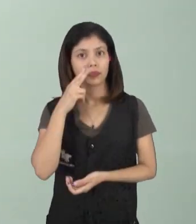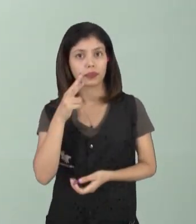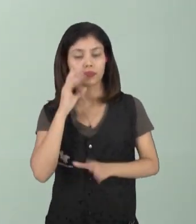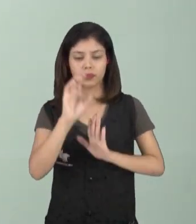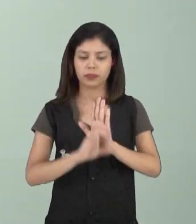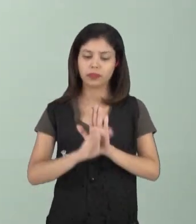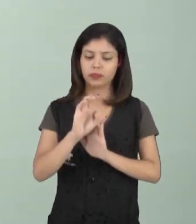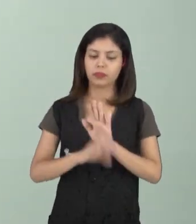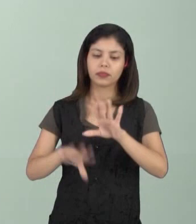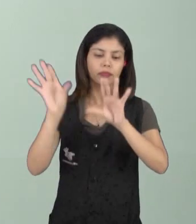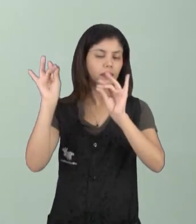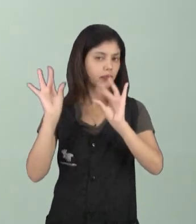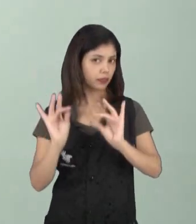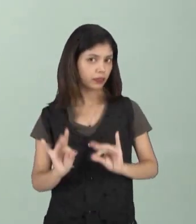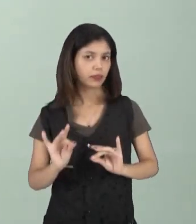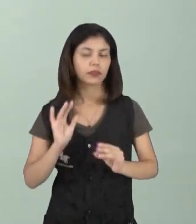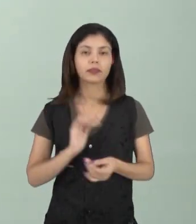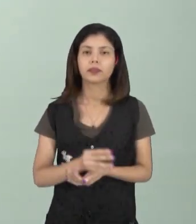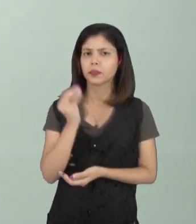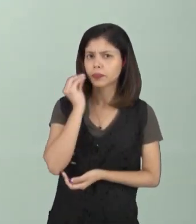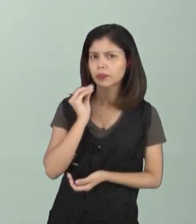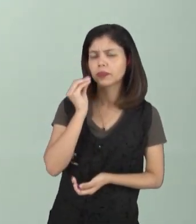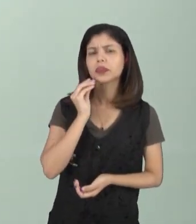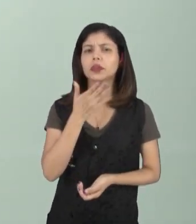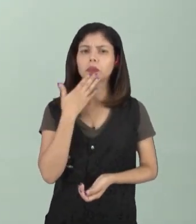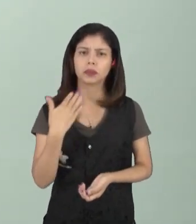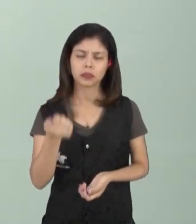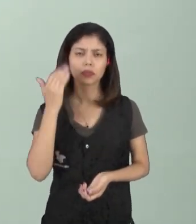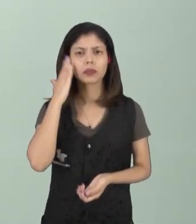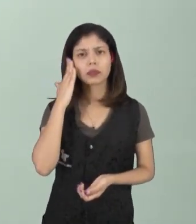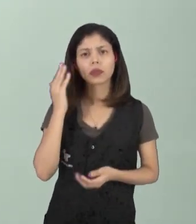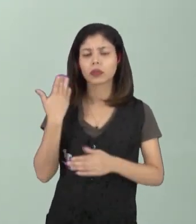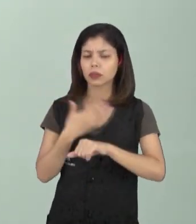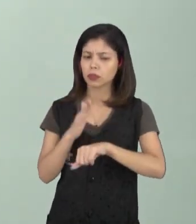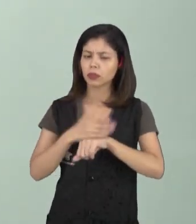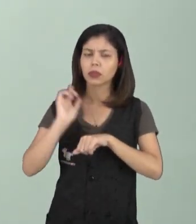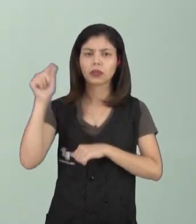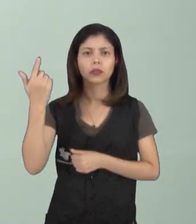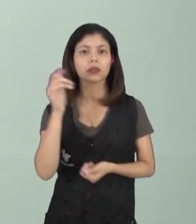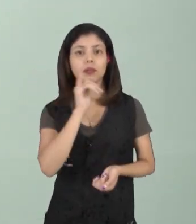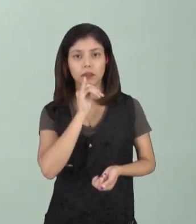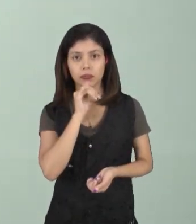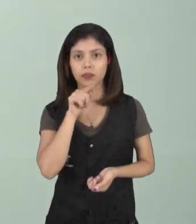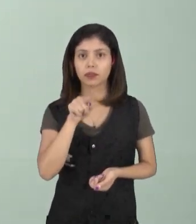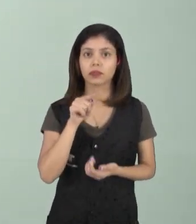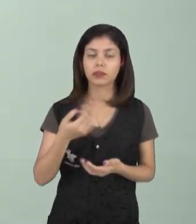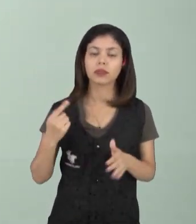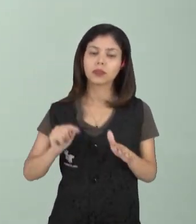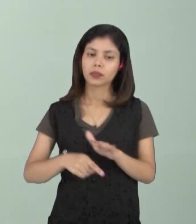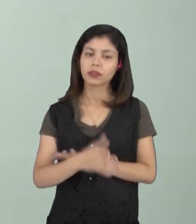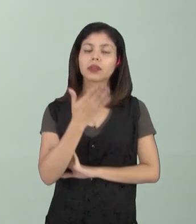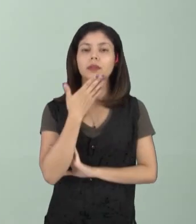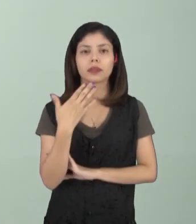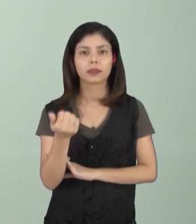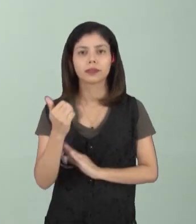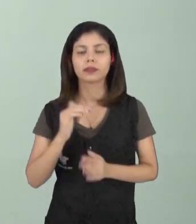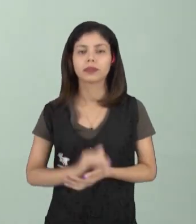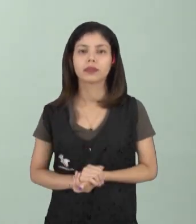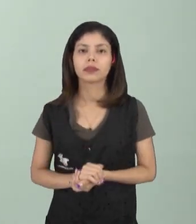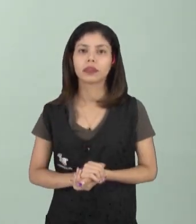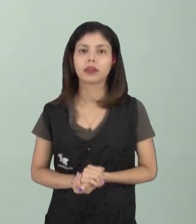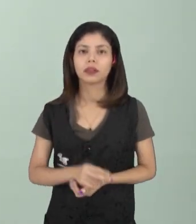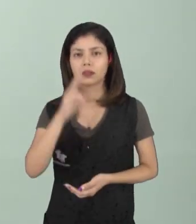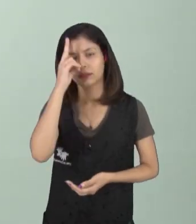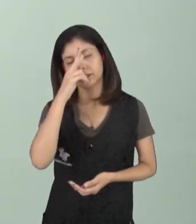lá o conceito de cada uma e tentem compreender melhor, tá? Treinem, busquem outros exemplos para vocês se apropriarem disso aí,